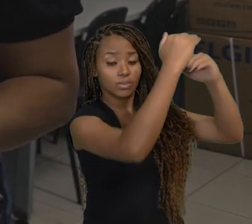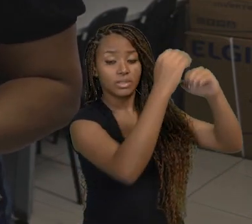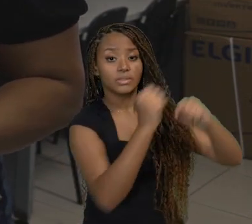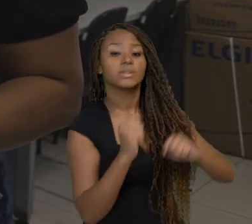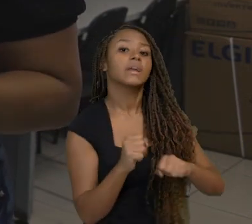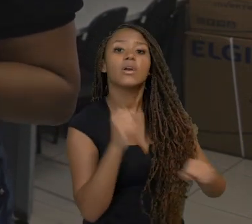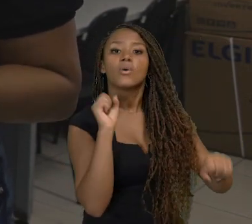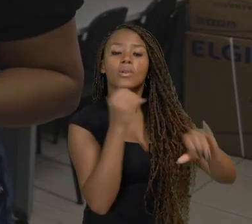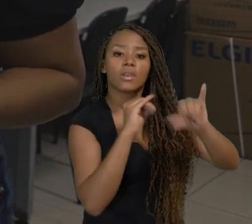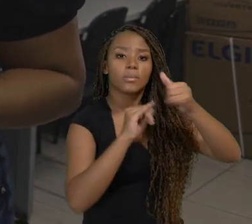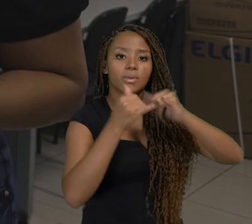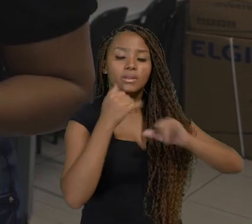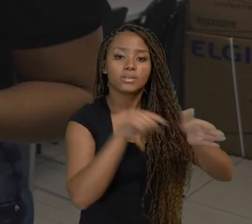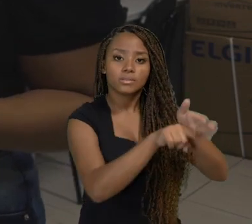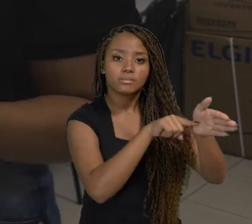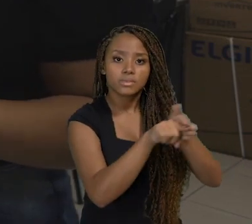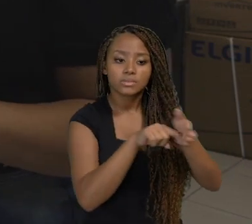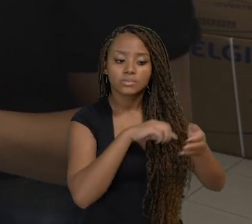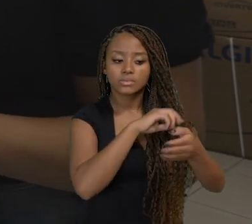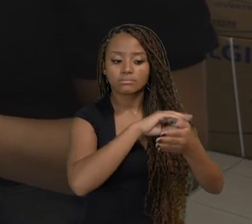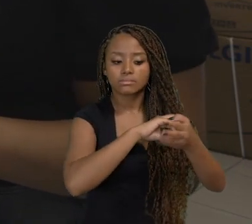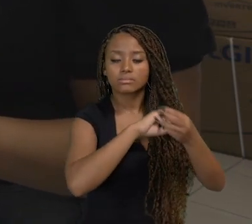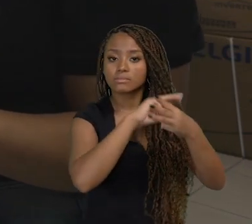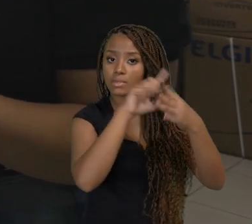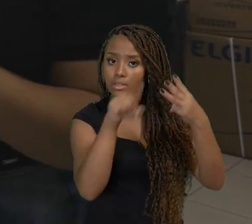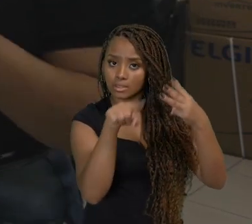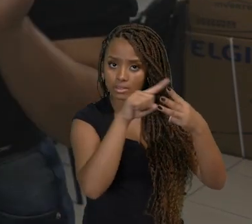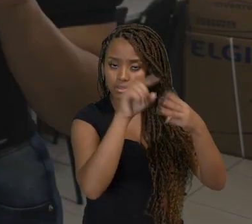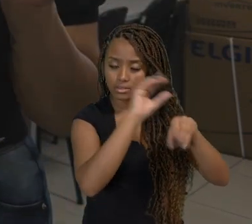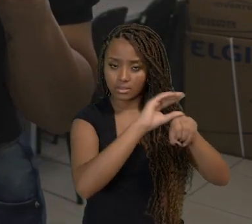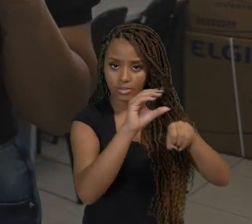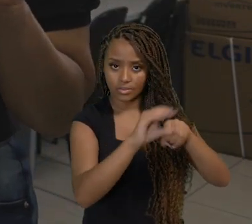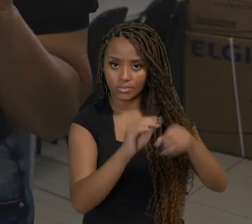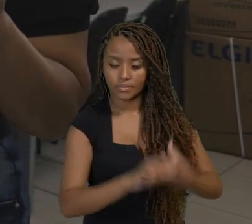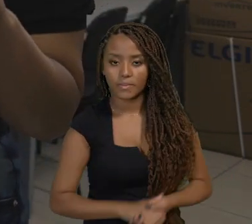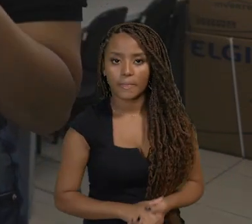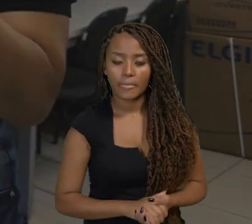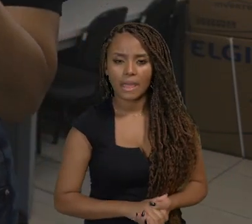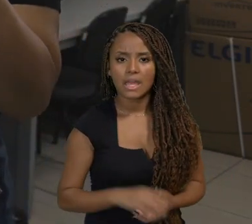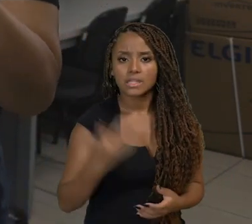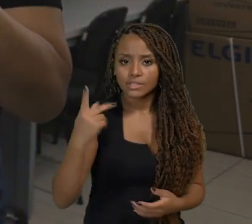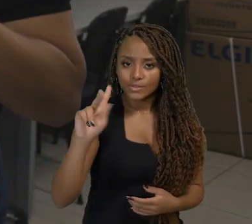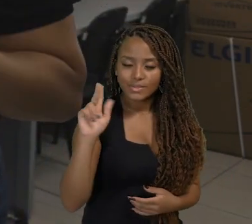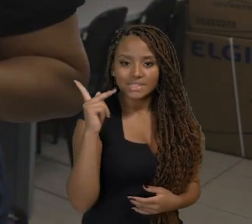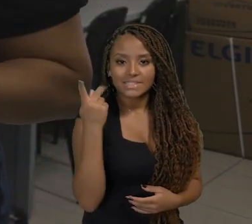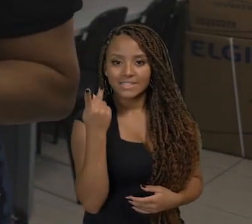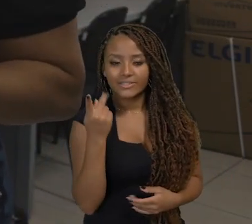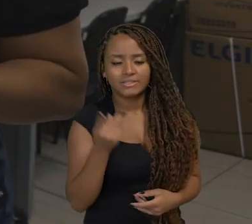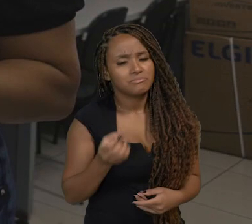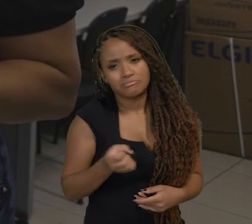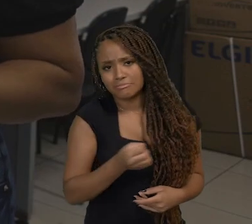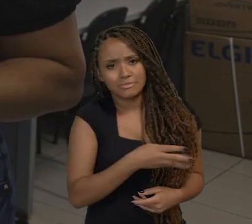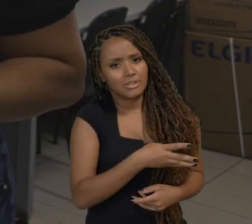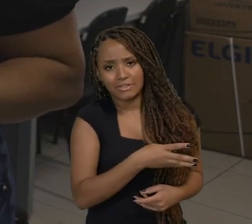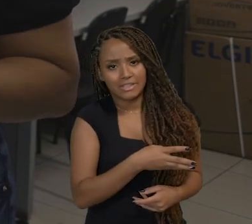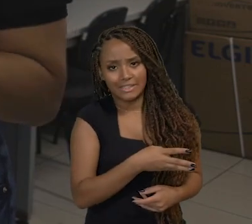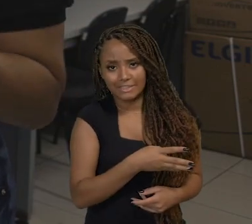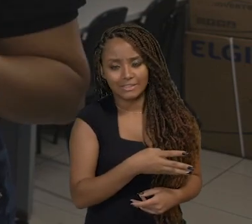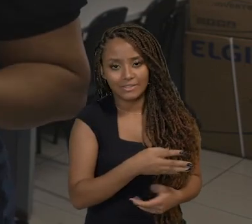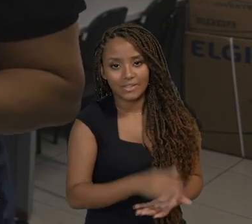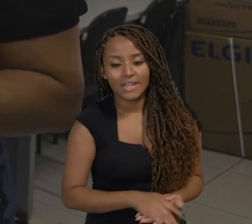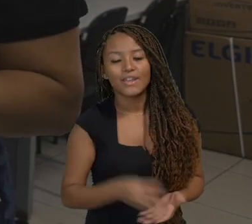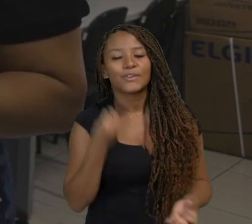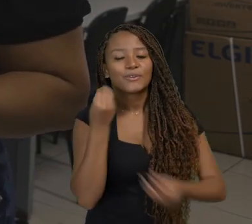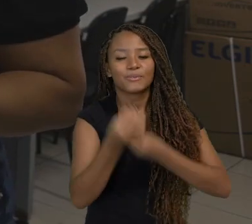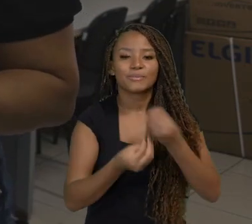Ô, Daniel, sua história com a UFO não é nova, né? Você comentou comigo nos bastidores, mas conta um pouquinho aí pro pessoal do Comunica. Qual